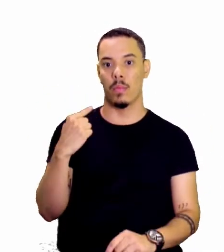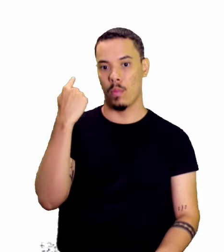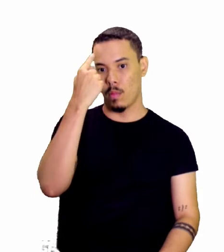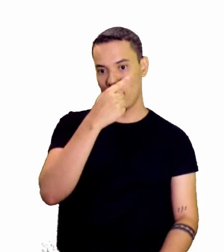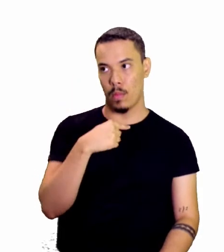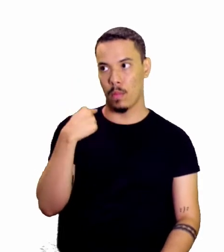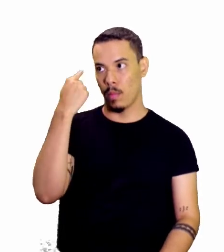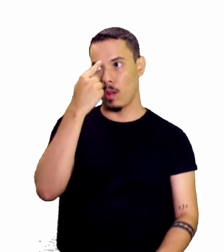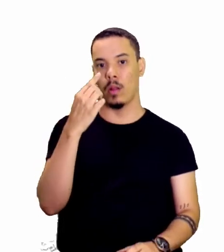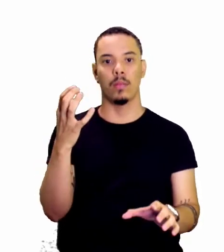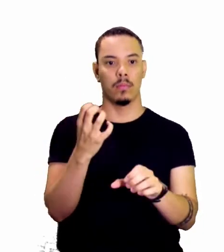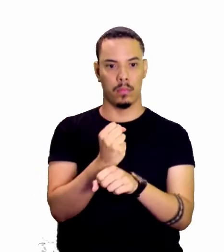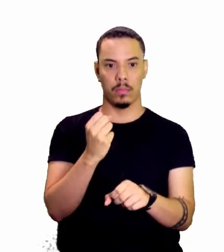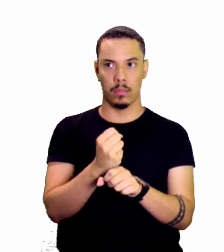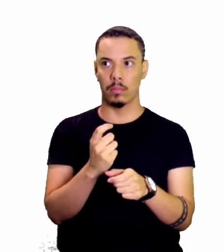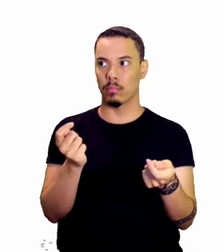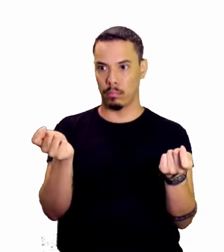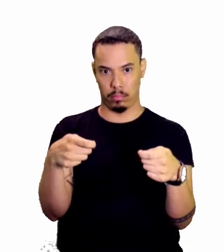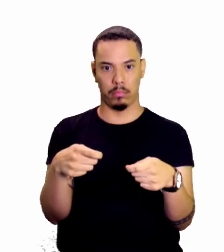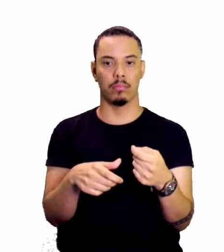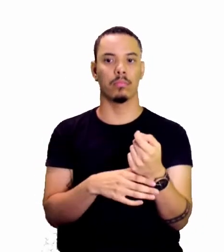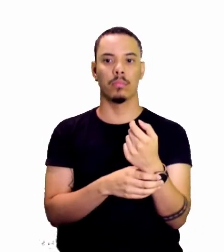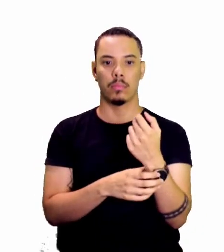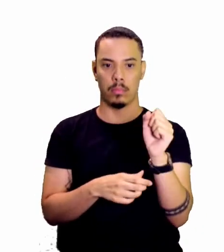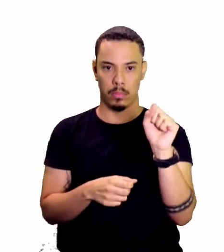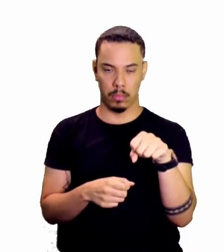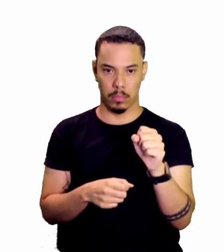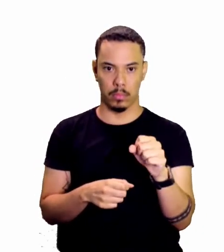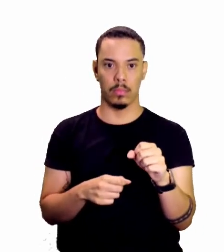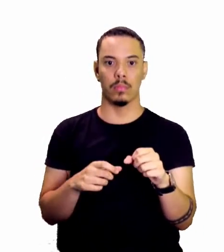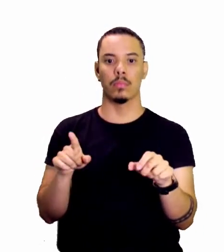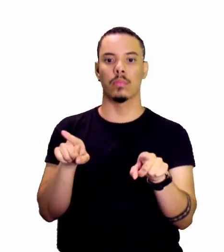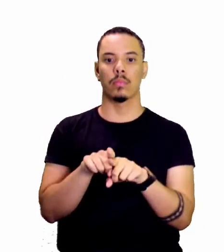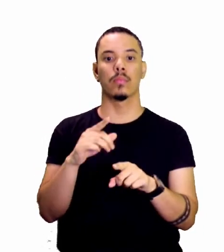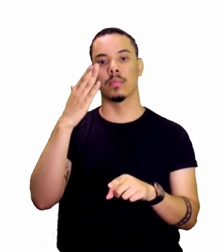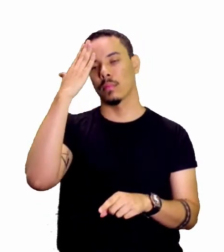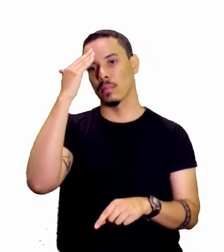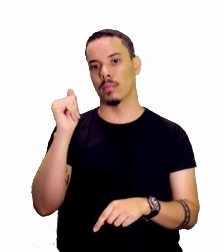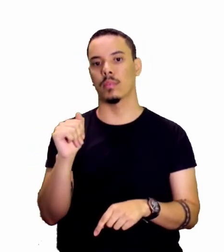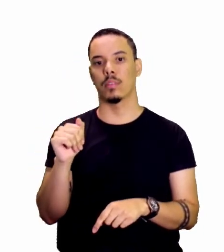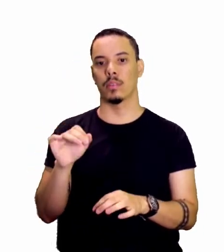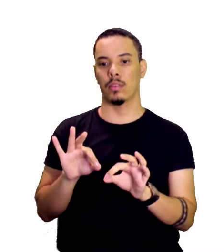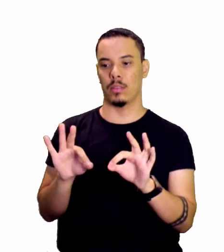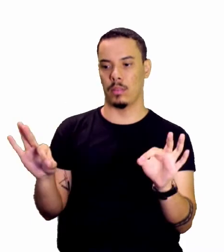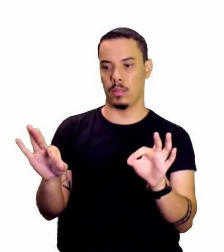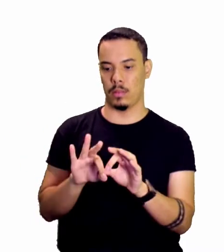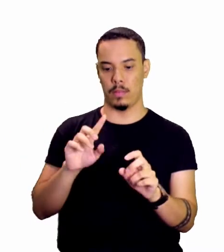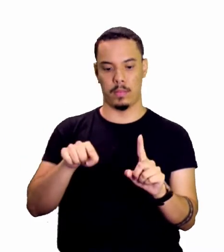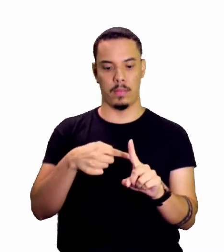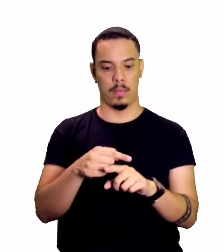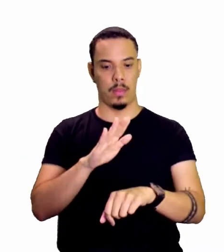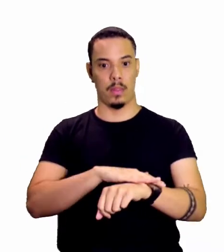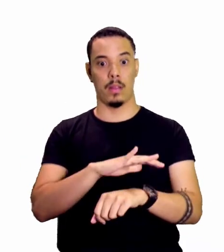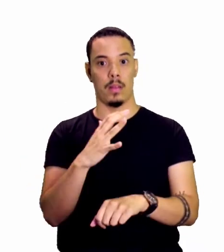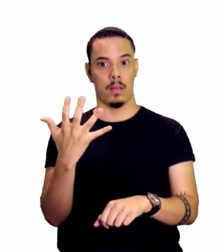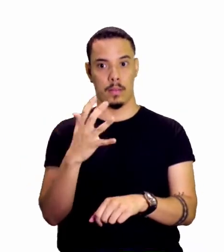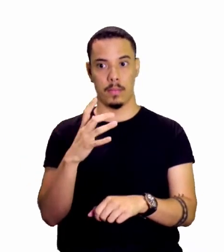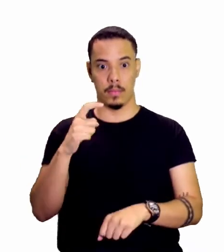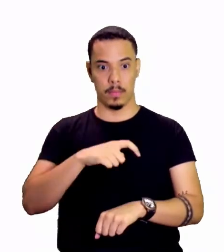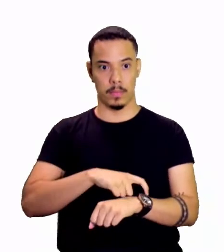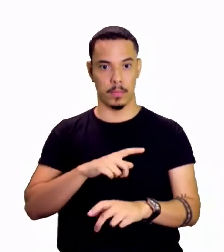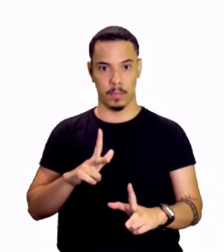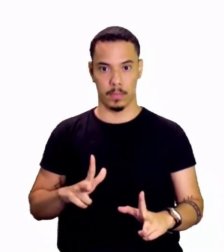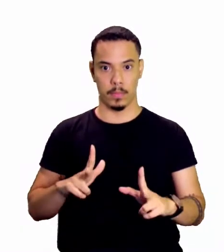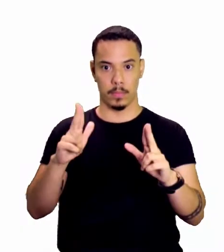hora eu vou calcula-se a velocidade tem como tu ir descalço percorrer dividido pelo tempo então tô calculando naquele instante certo